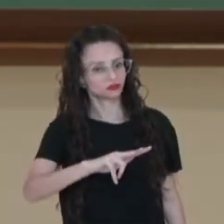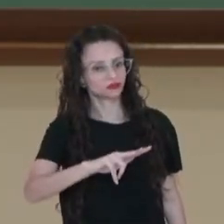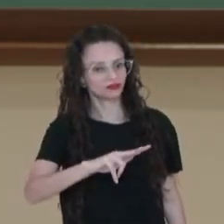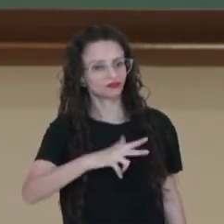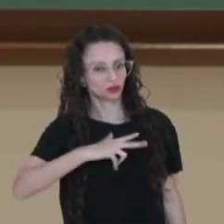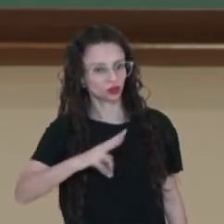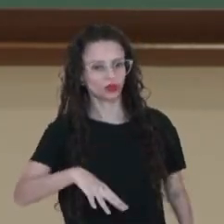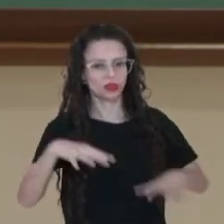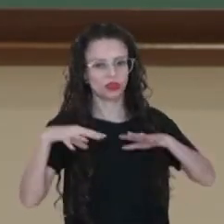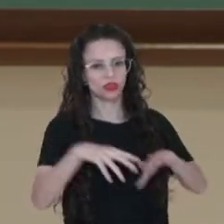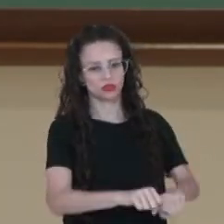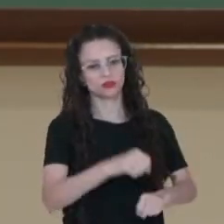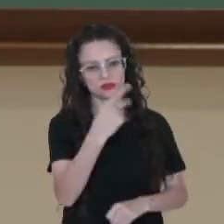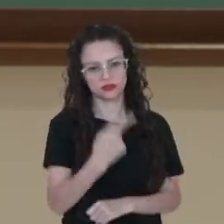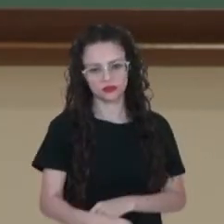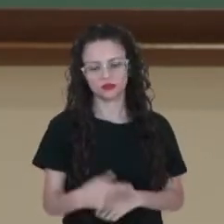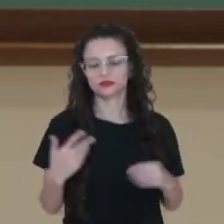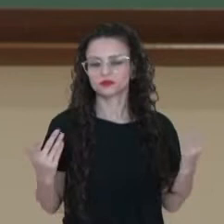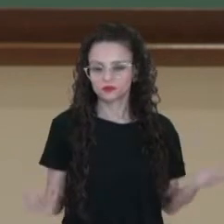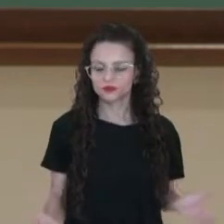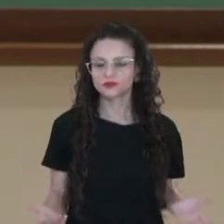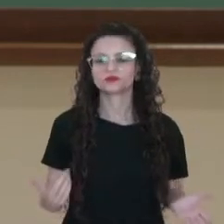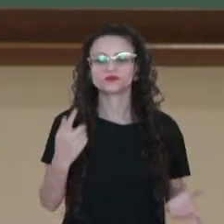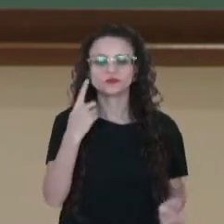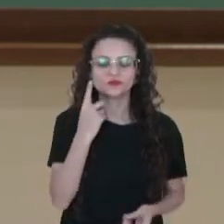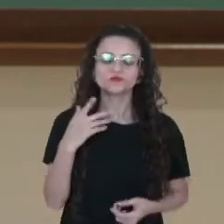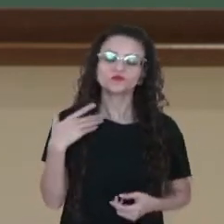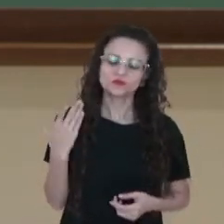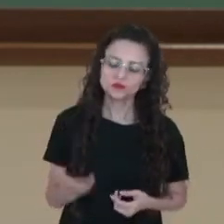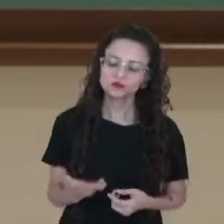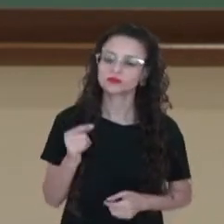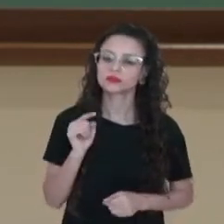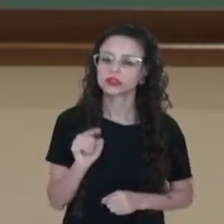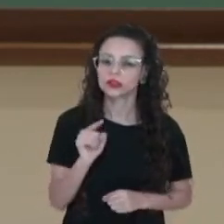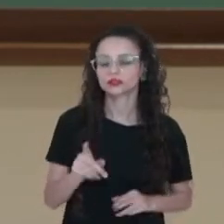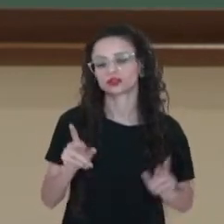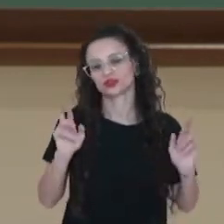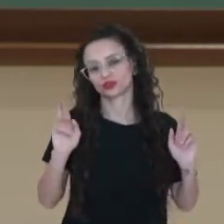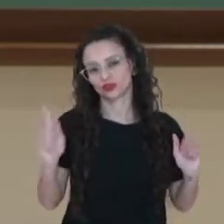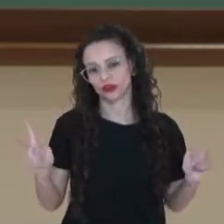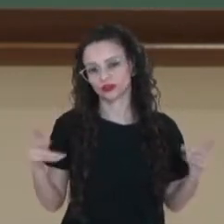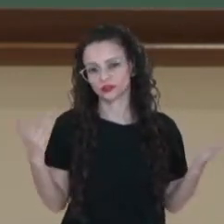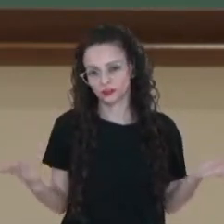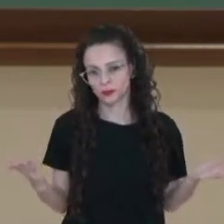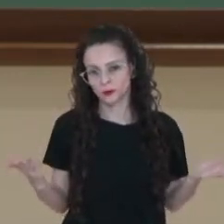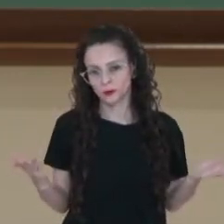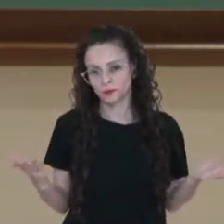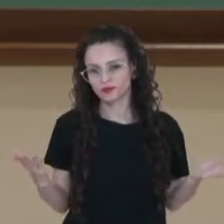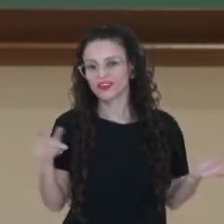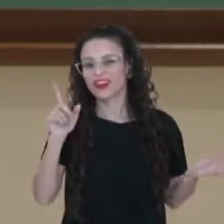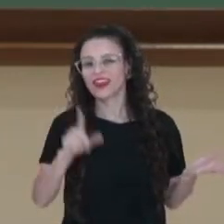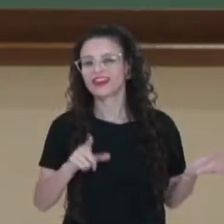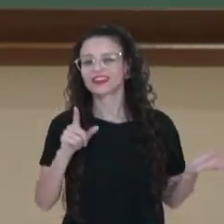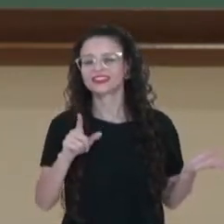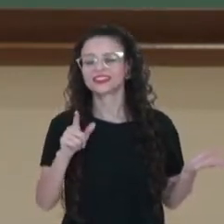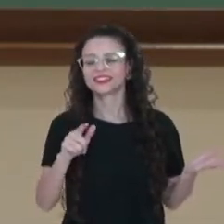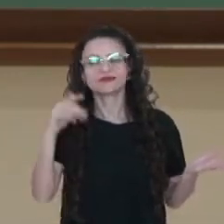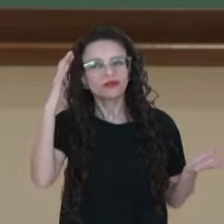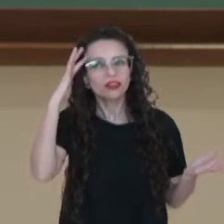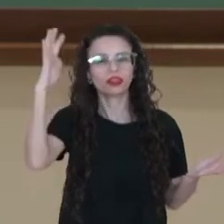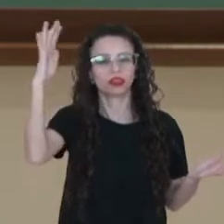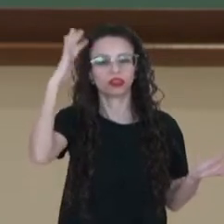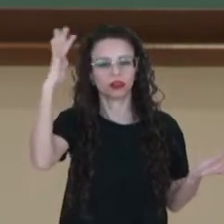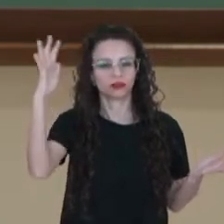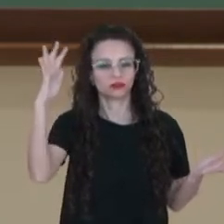que os portugueses chegaram aqui, né? Então essa diferença é que fantasia, né, a